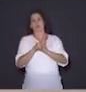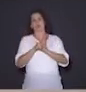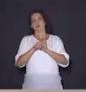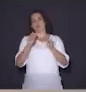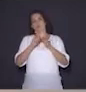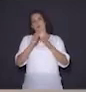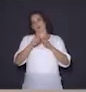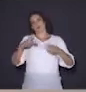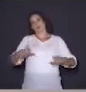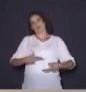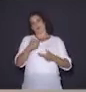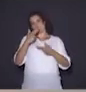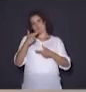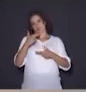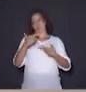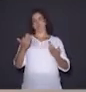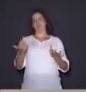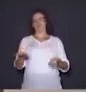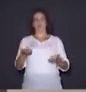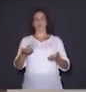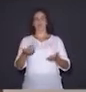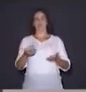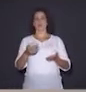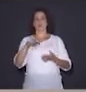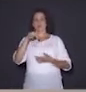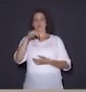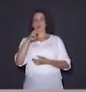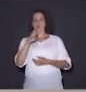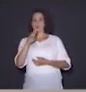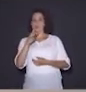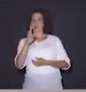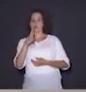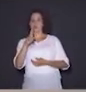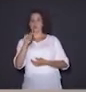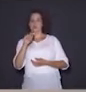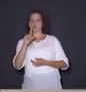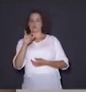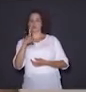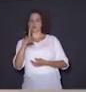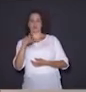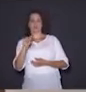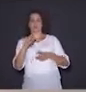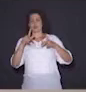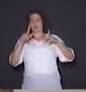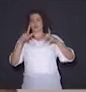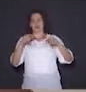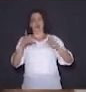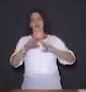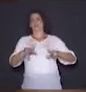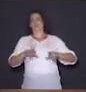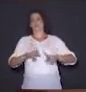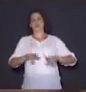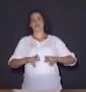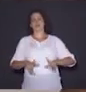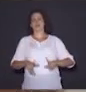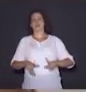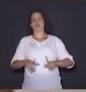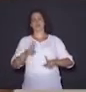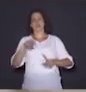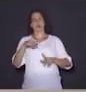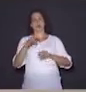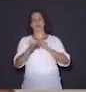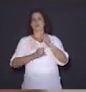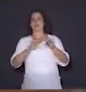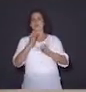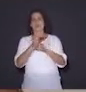não se coloca a questão da neutralidade nesse caso nos mesmos termos em que a gente chama de a na internet aberta